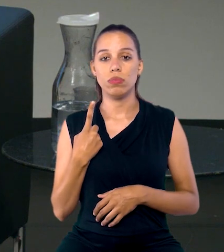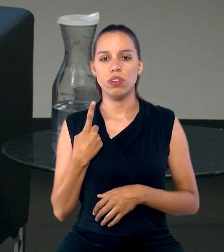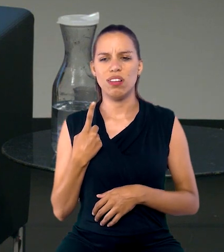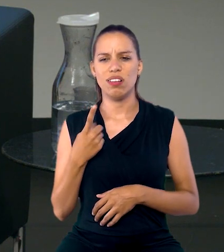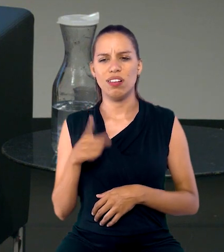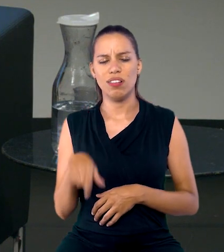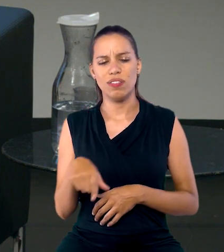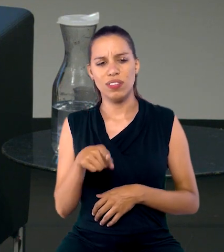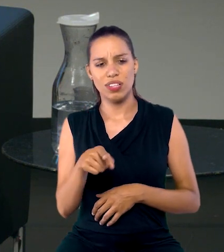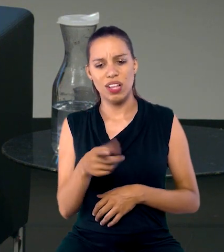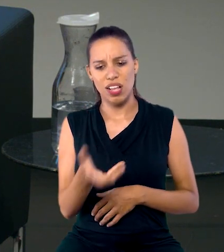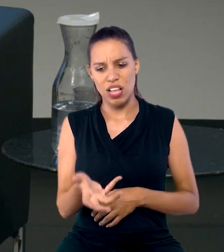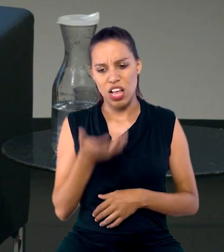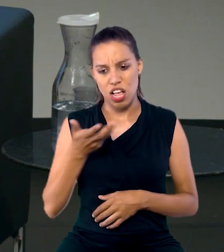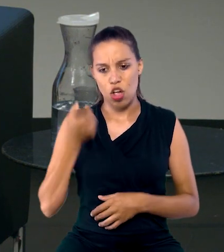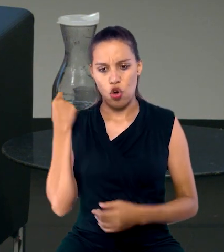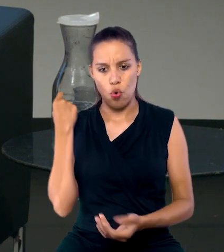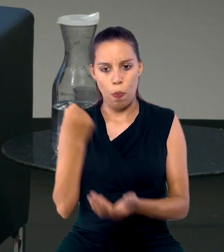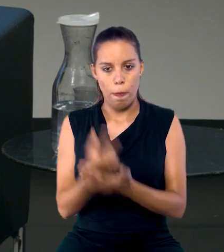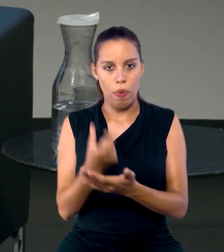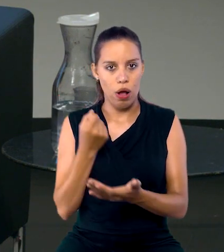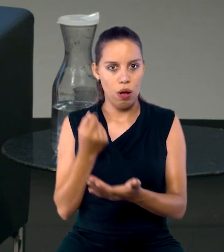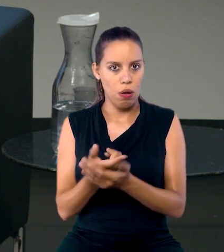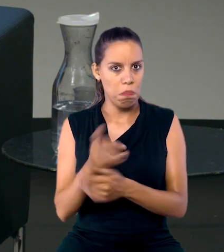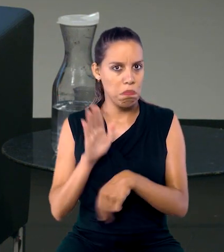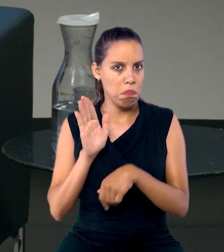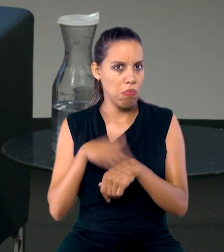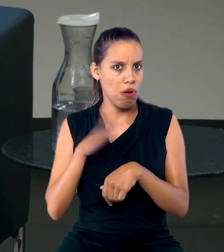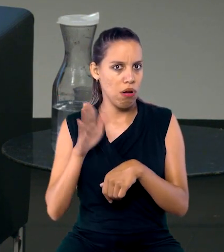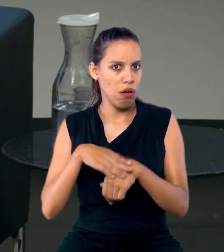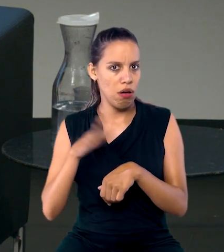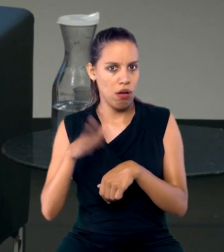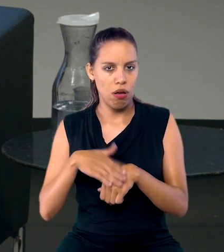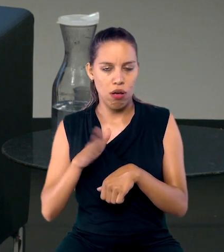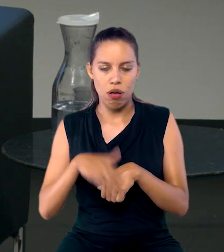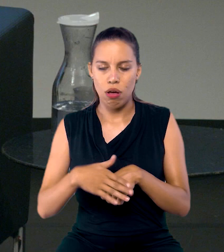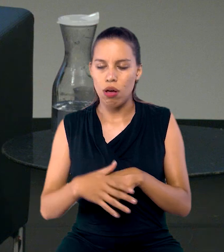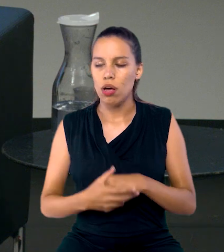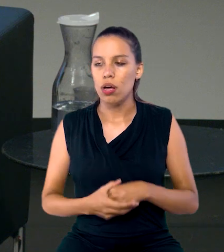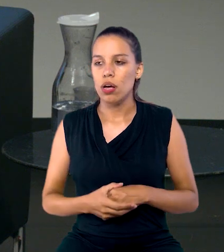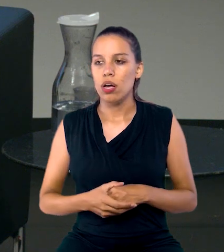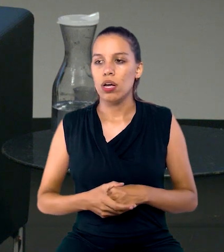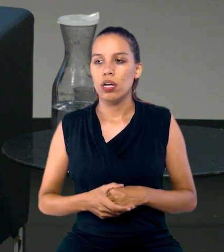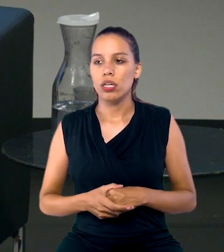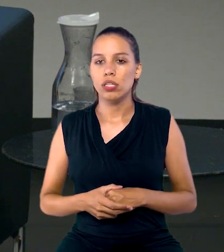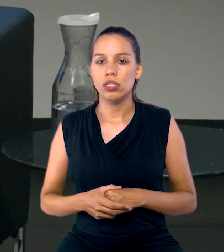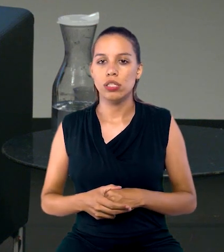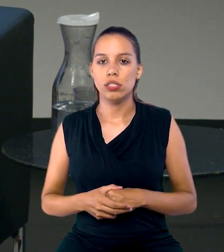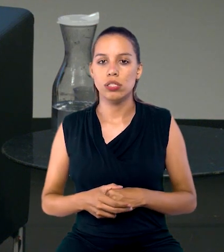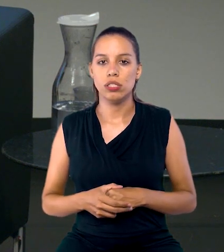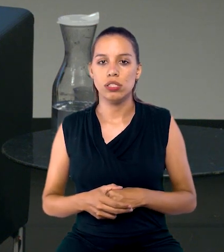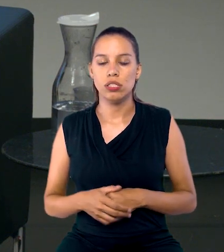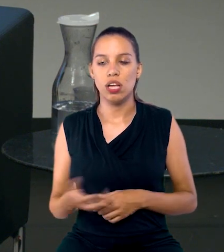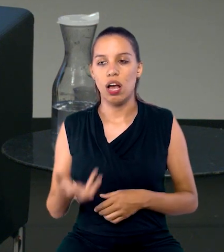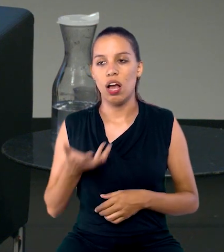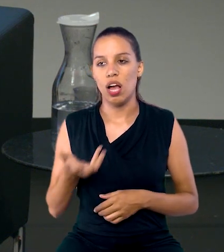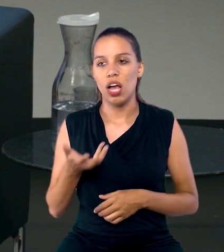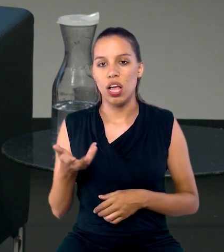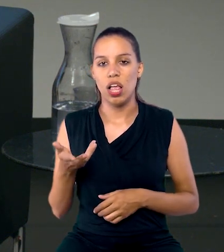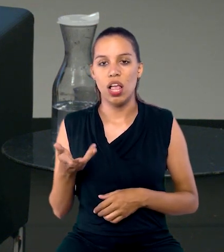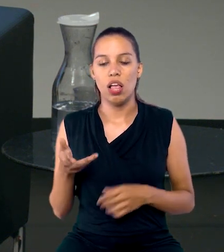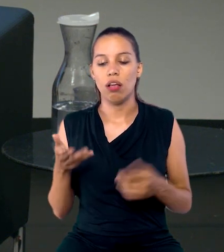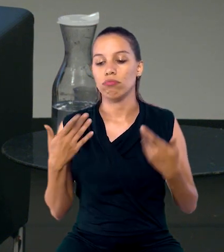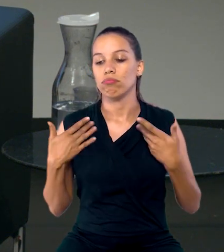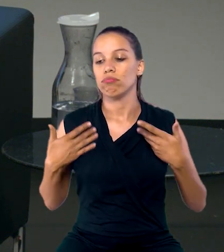indivíduo, te fazer um consumidor, né? Nós somos tratados assim, os consumidores, né? Te esvaziar